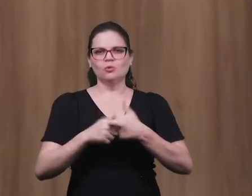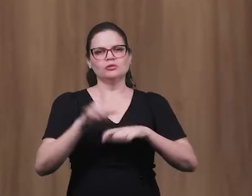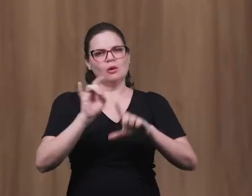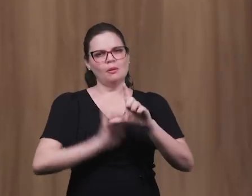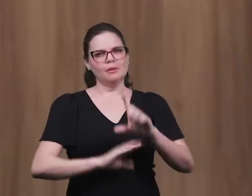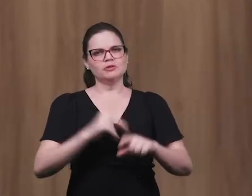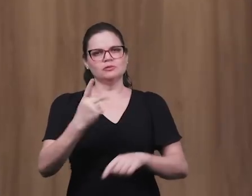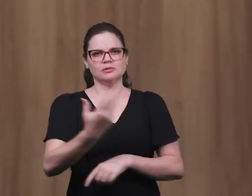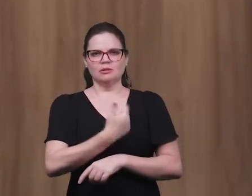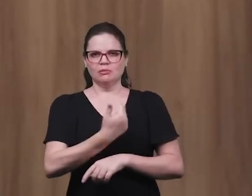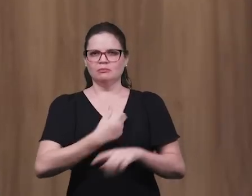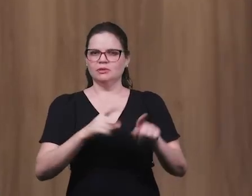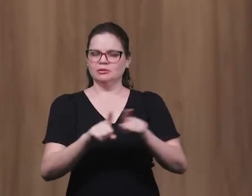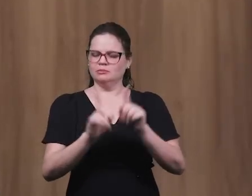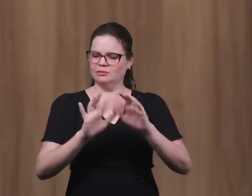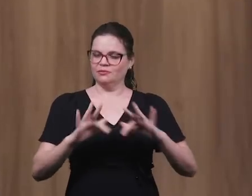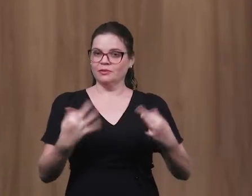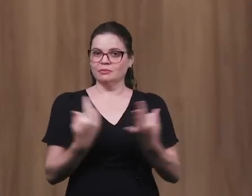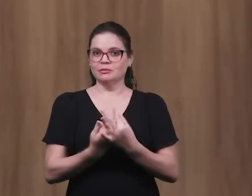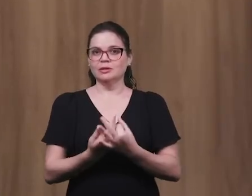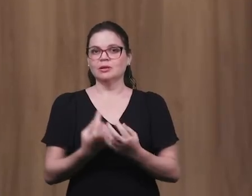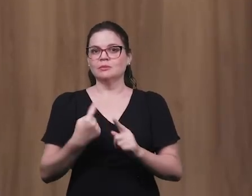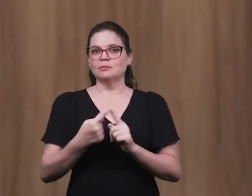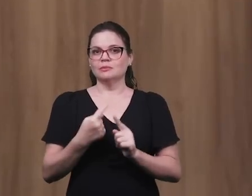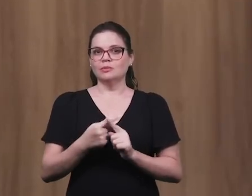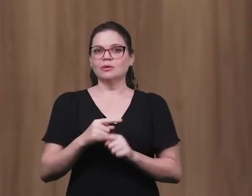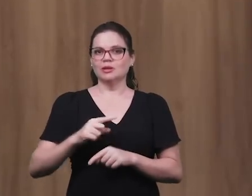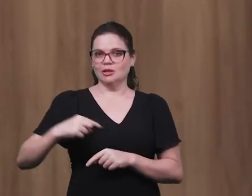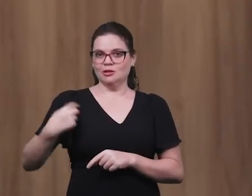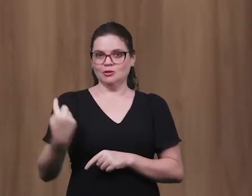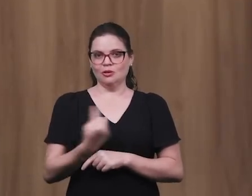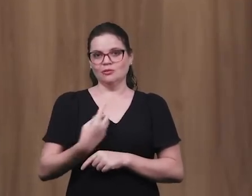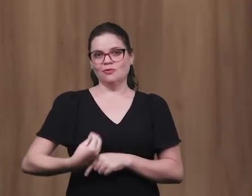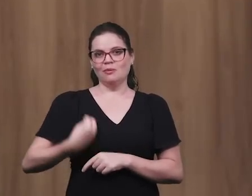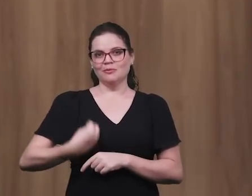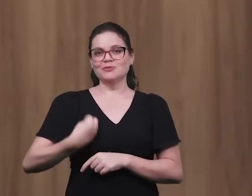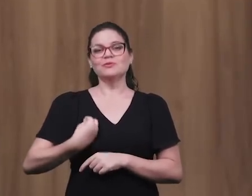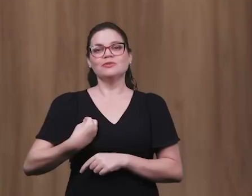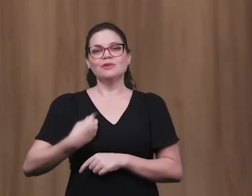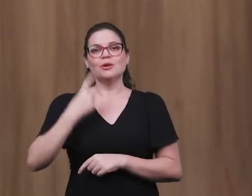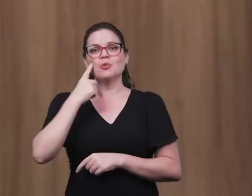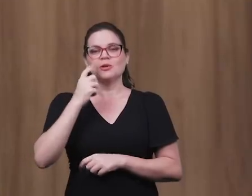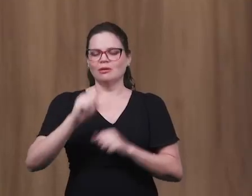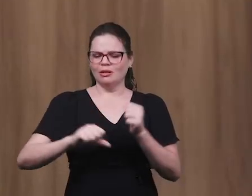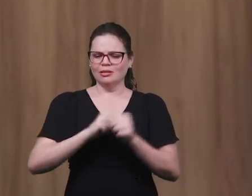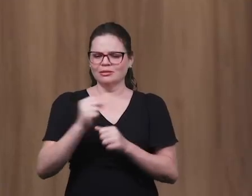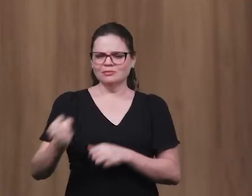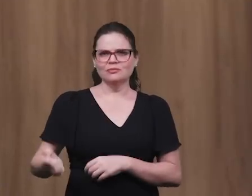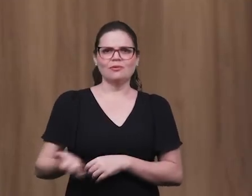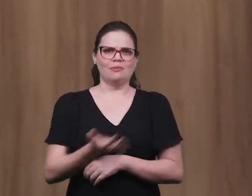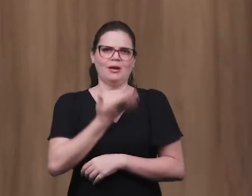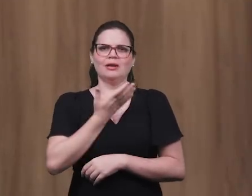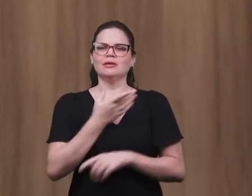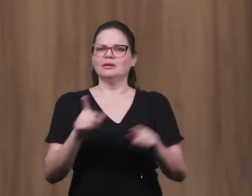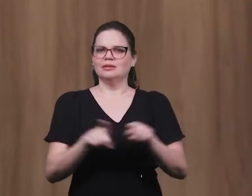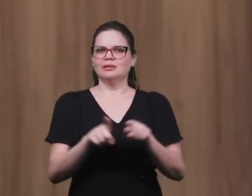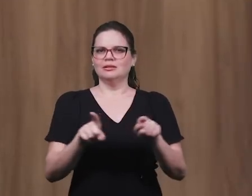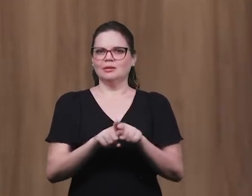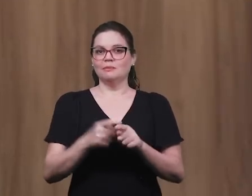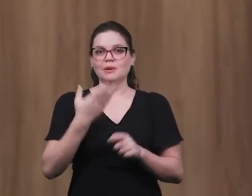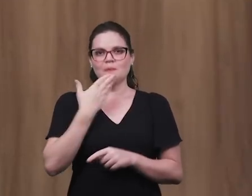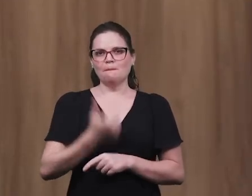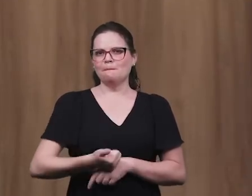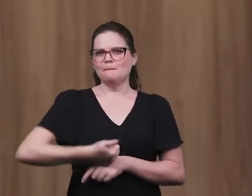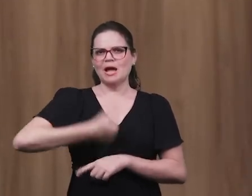amigos e familiares, porque aqui você vai viver uma transformação de vida, vai viver a melhor versão